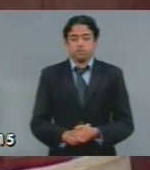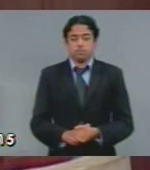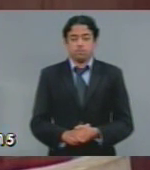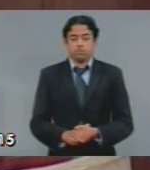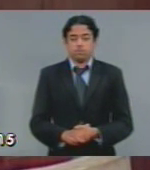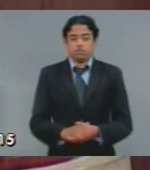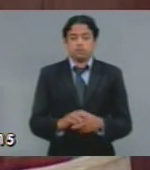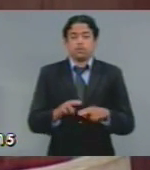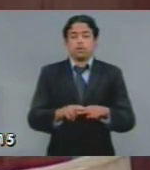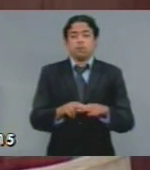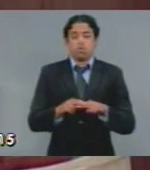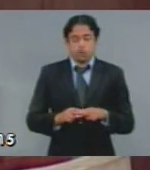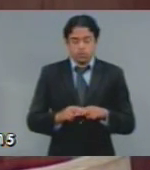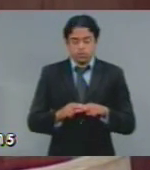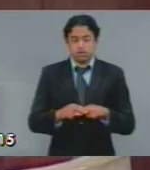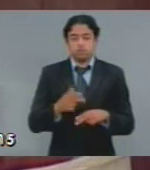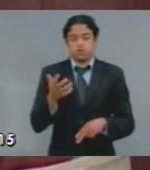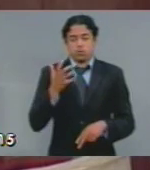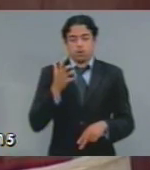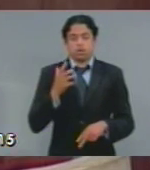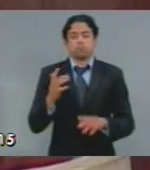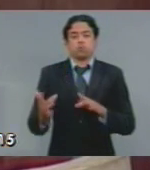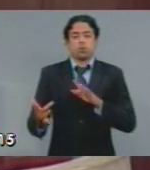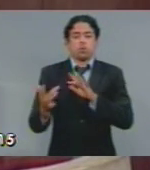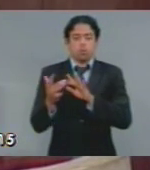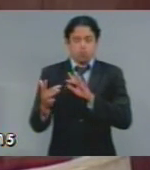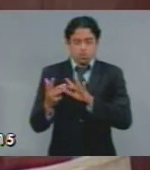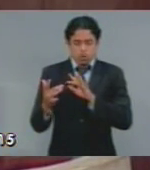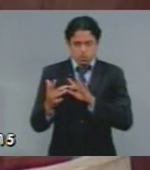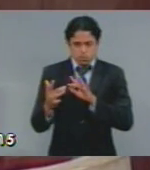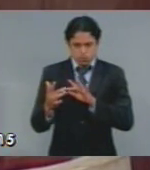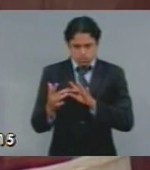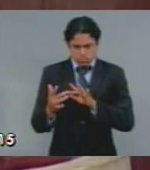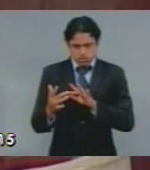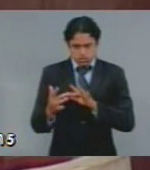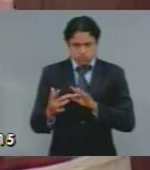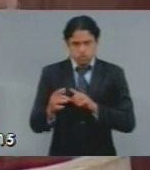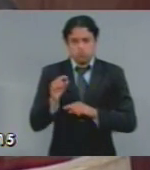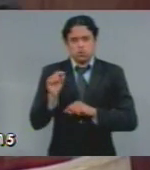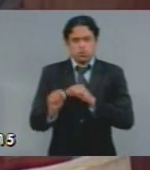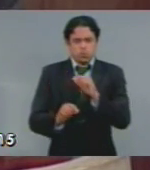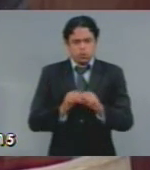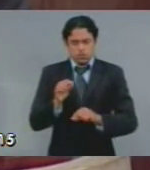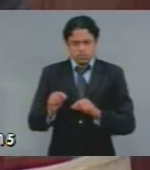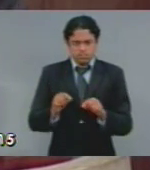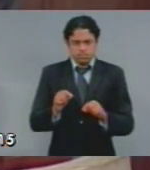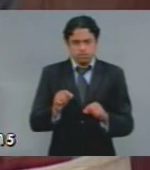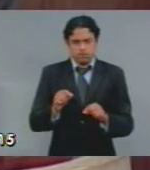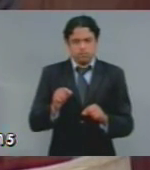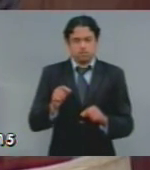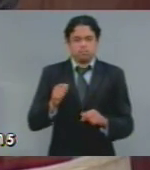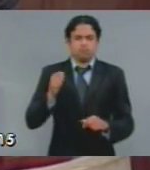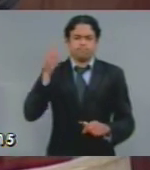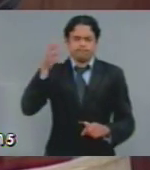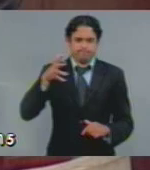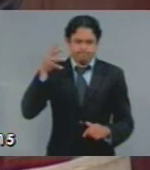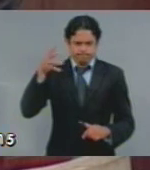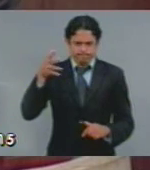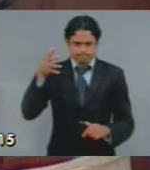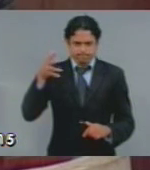me acostar e me solidarizar às belas palavras, sensatas palavras